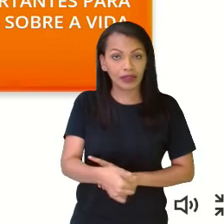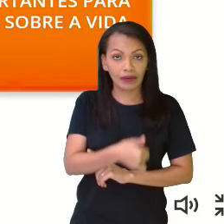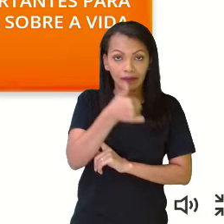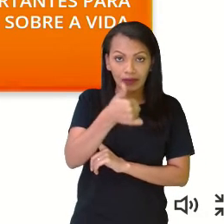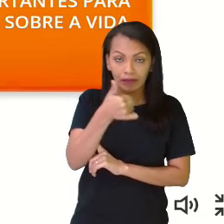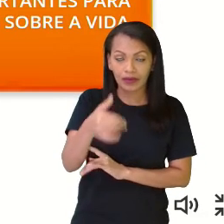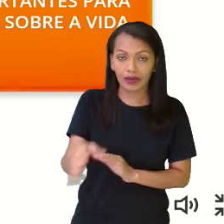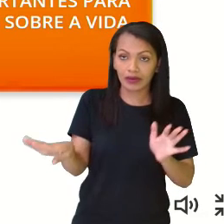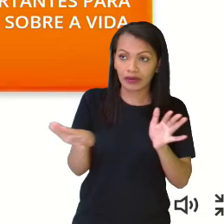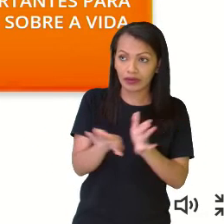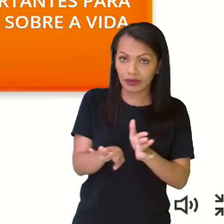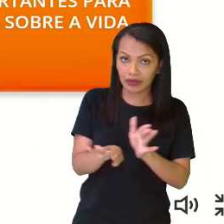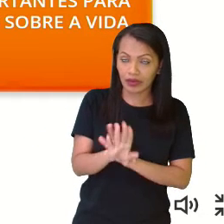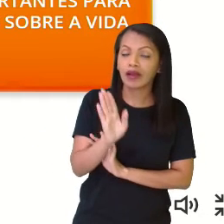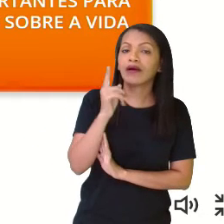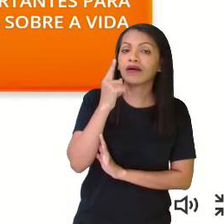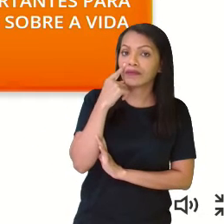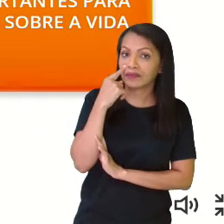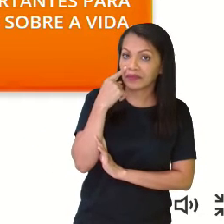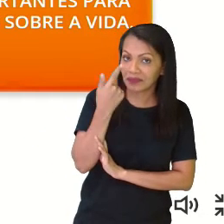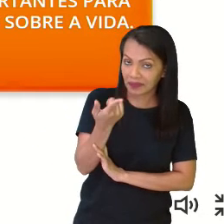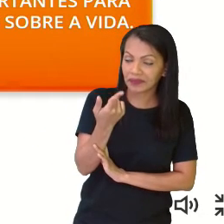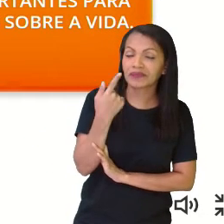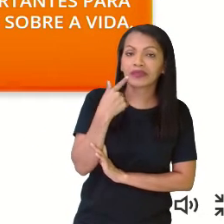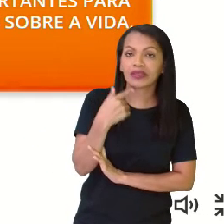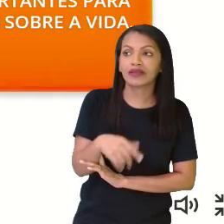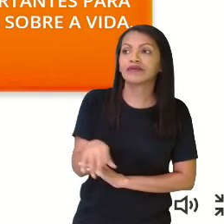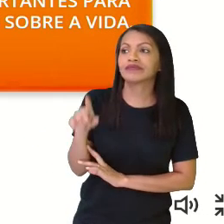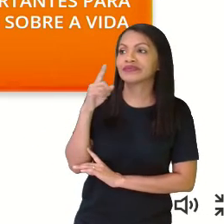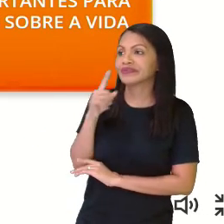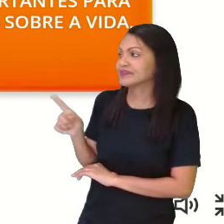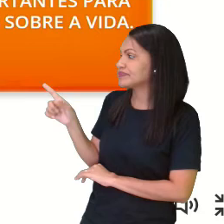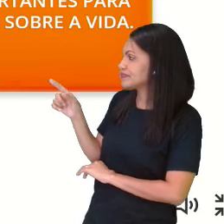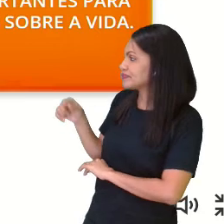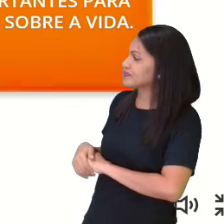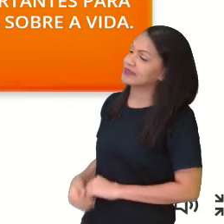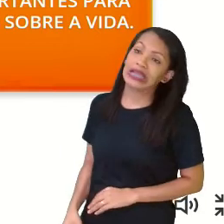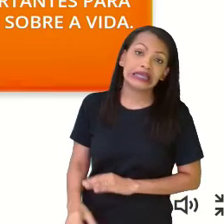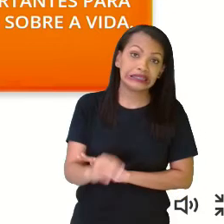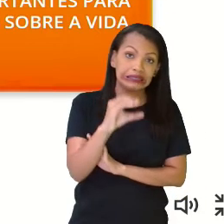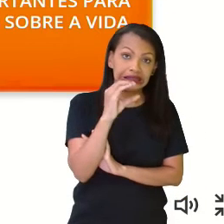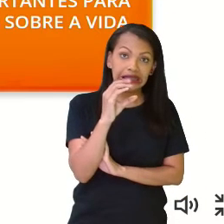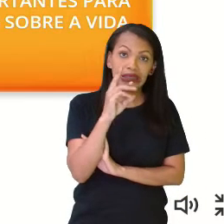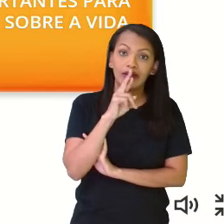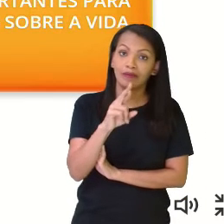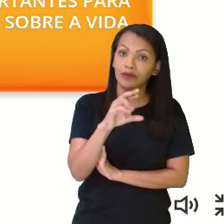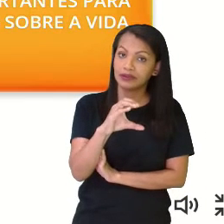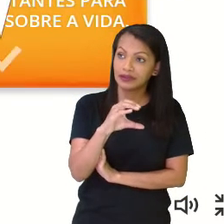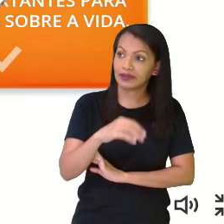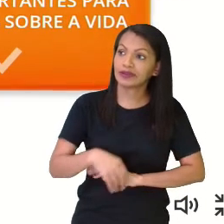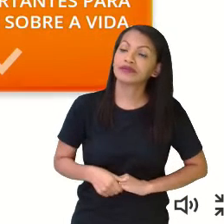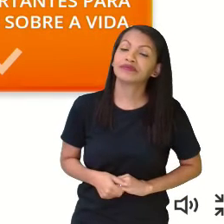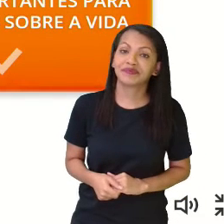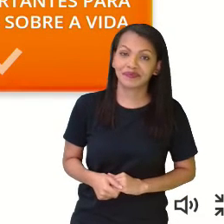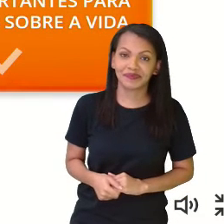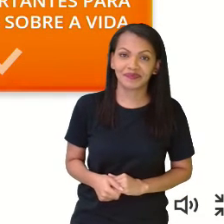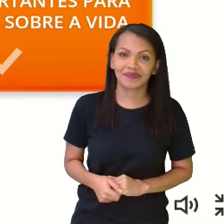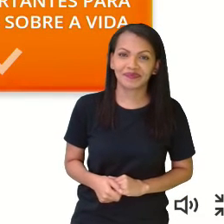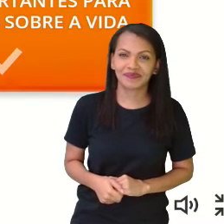Caso chegue, a gente sinaliza aqui, tá? A resposta, a letra C. Vê aí, produção, se é a letra C. Se eu não estou